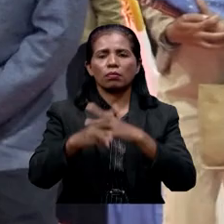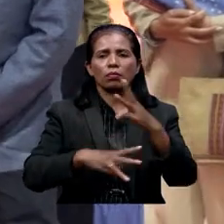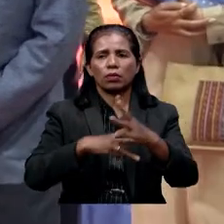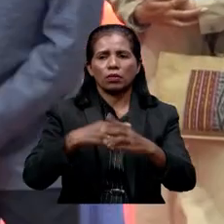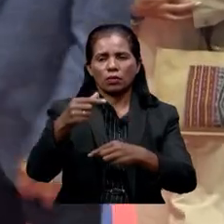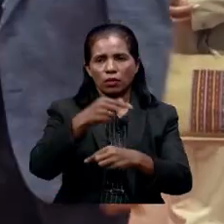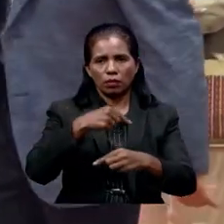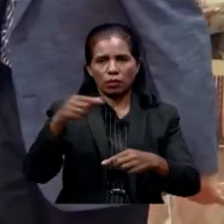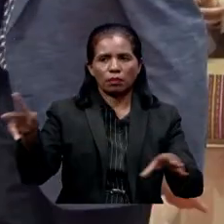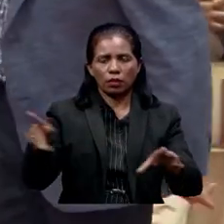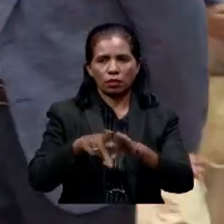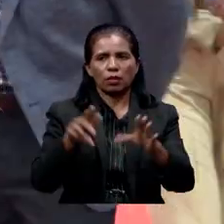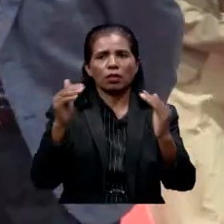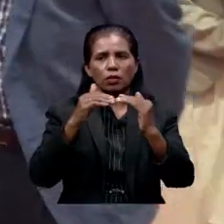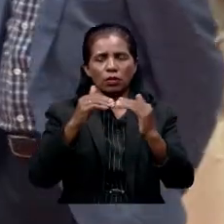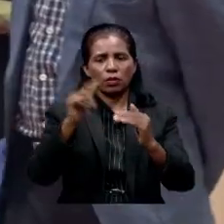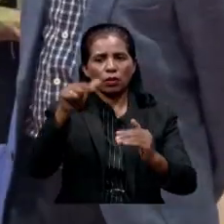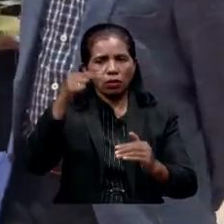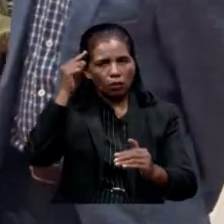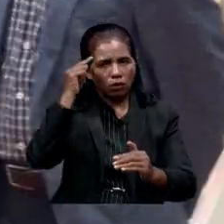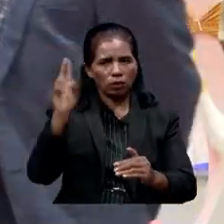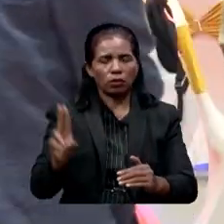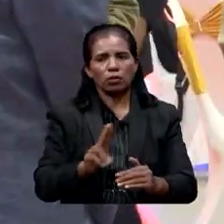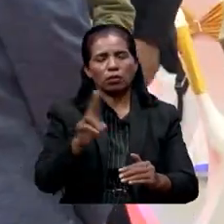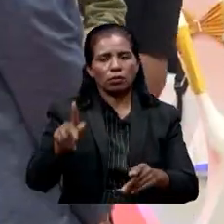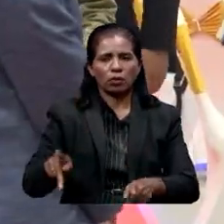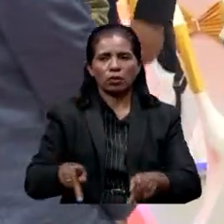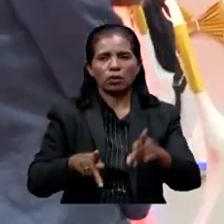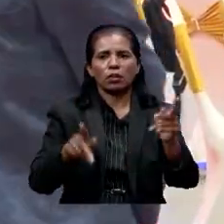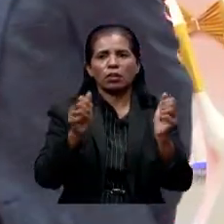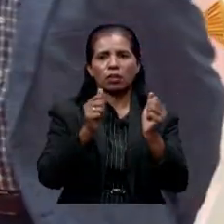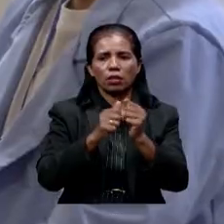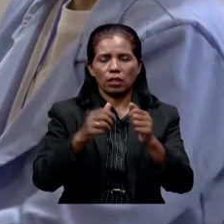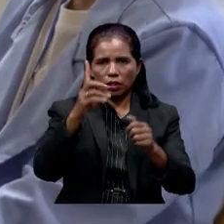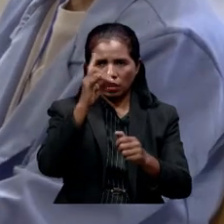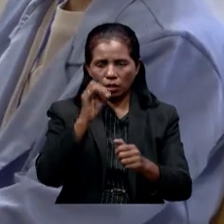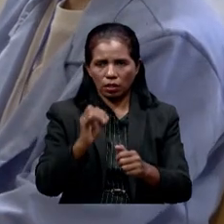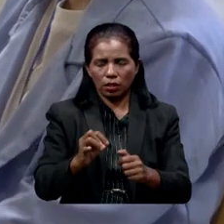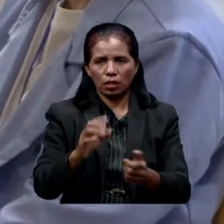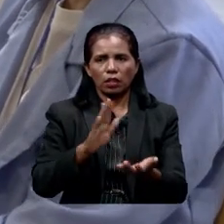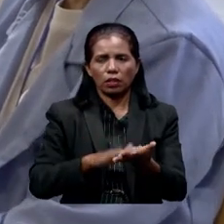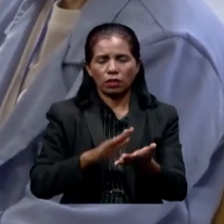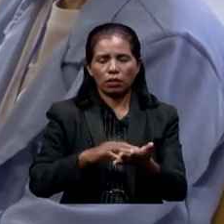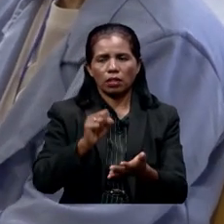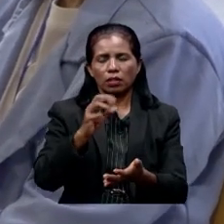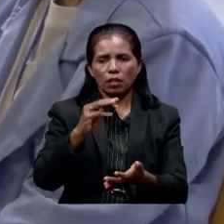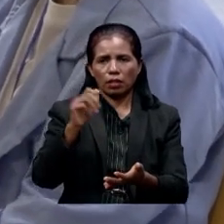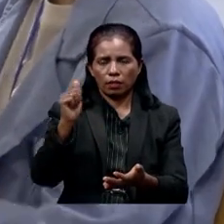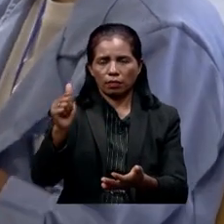ni. Participa em seminário ne governo, universidade pública no privados e a capital dili, escola secundária técnica e